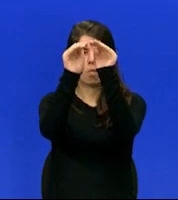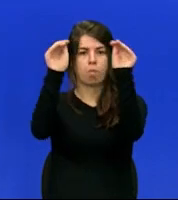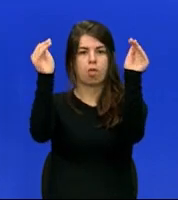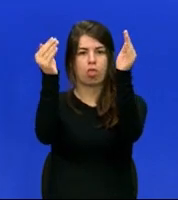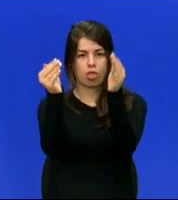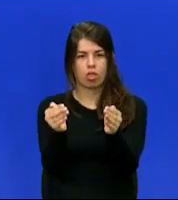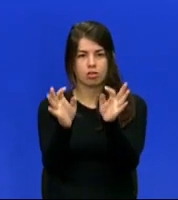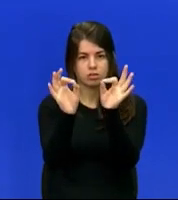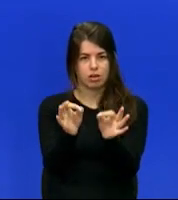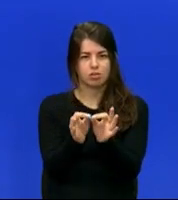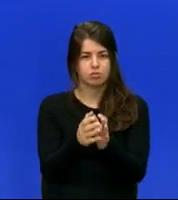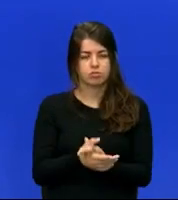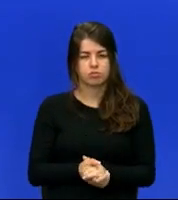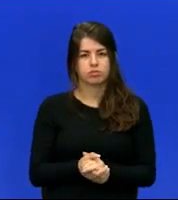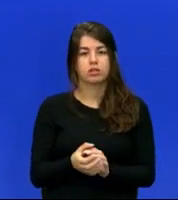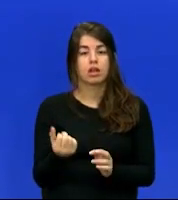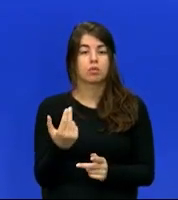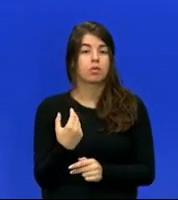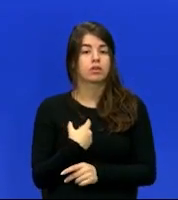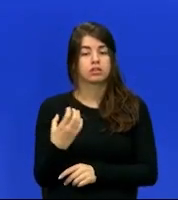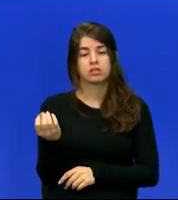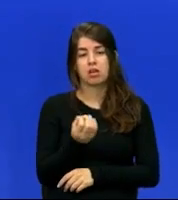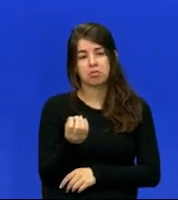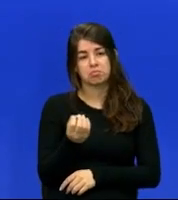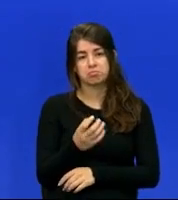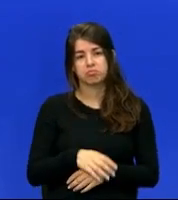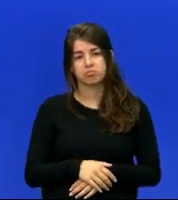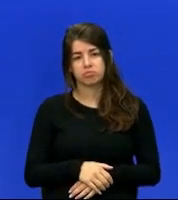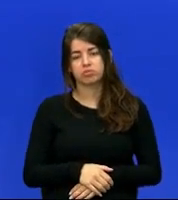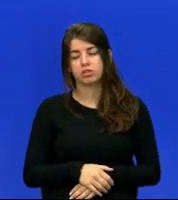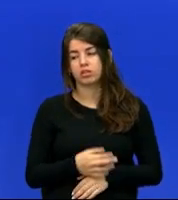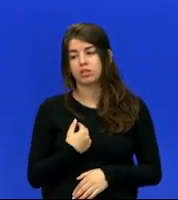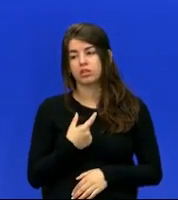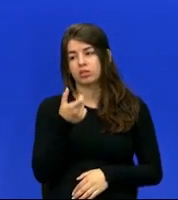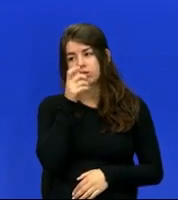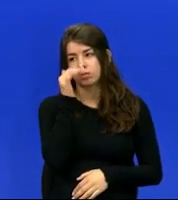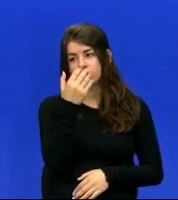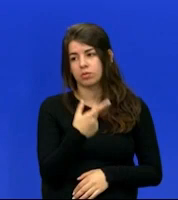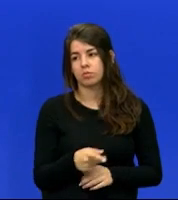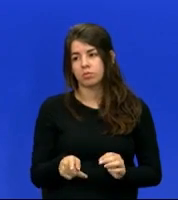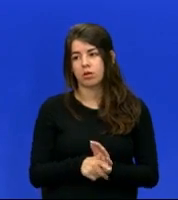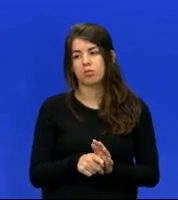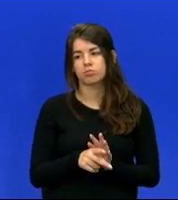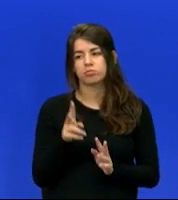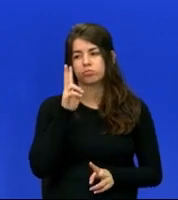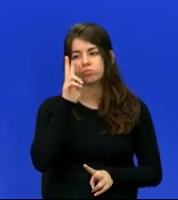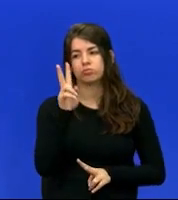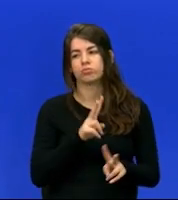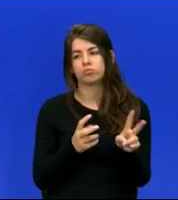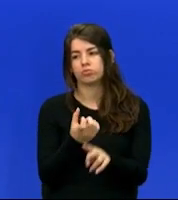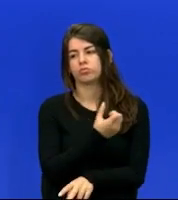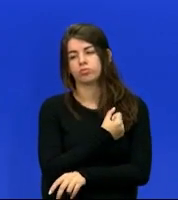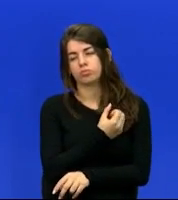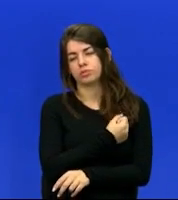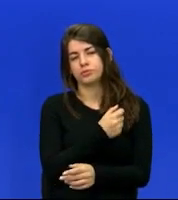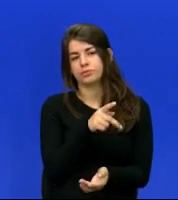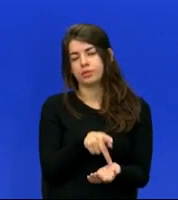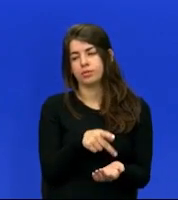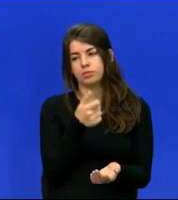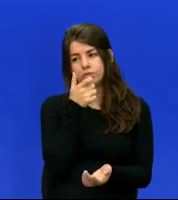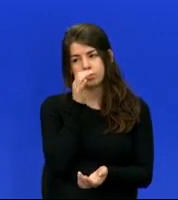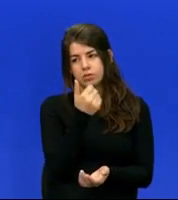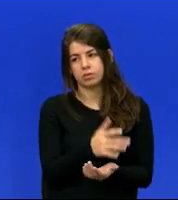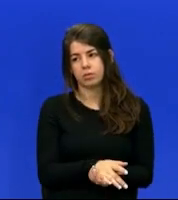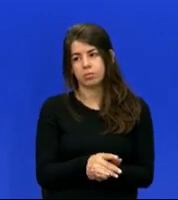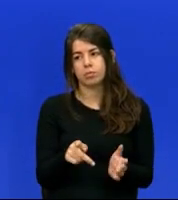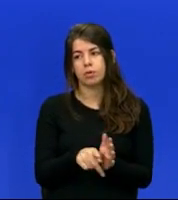o valor dela é igual a zero, porque você faz uma relação, né? Uma analogia com o valor real, né? Então,